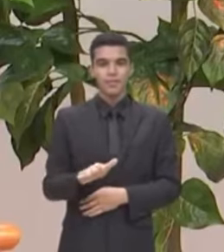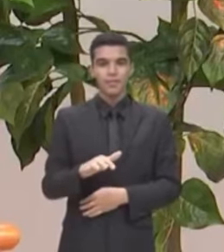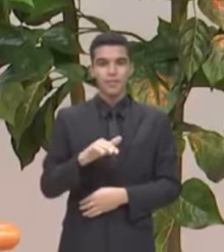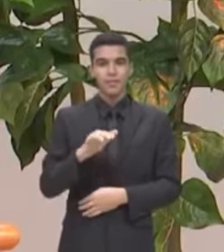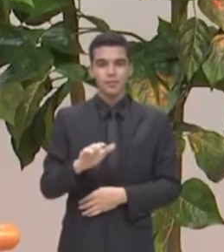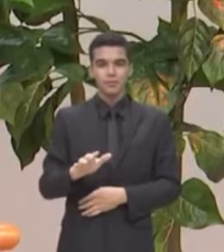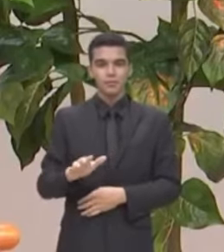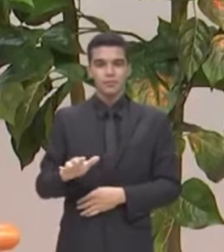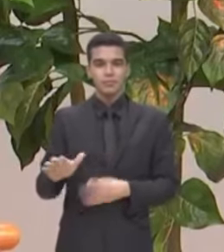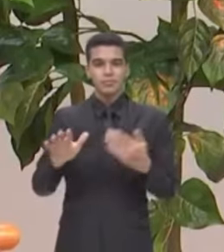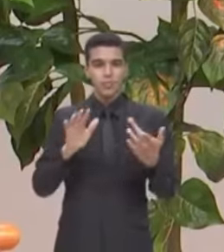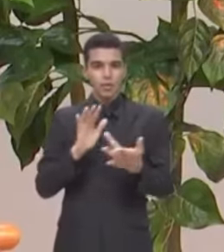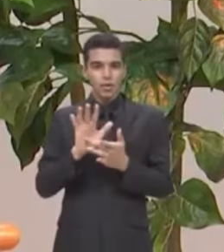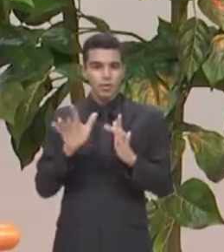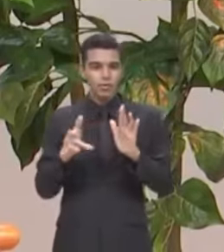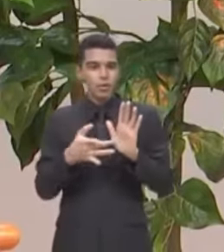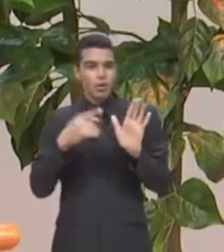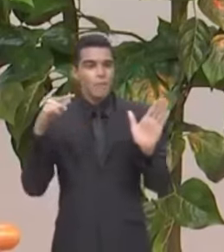Pois foi um toque